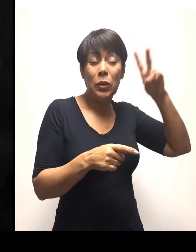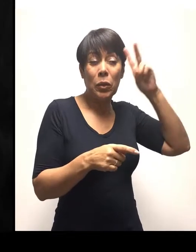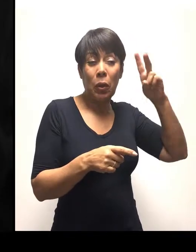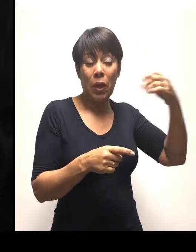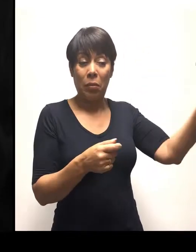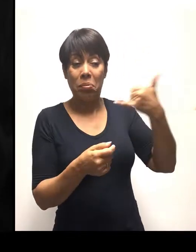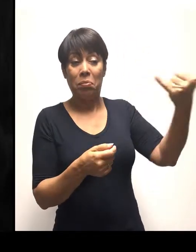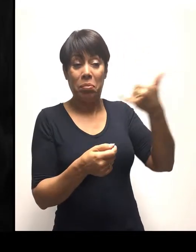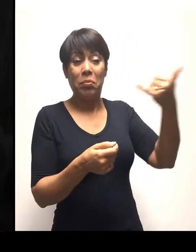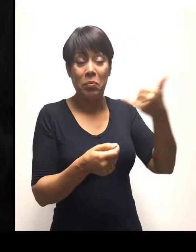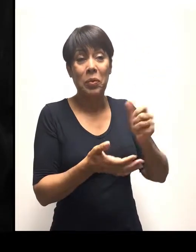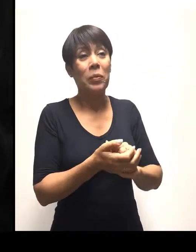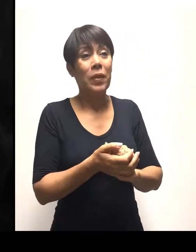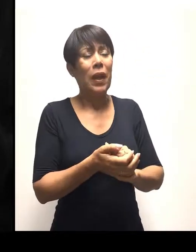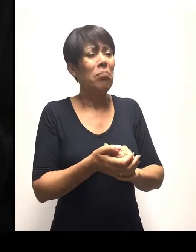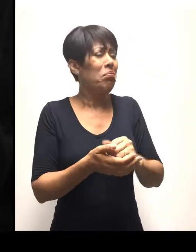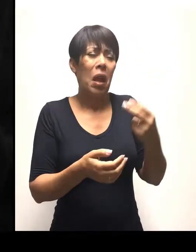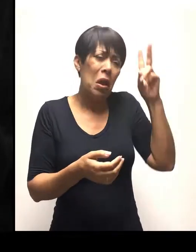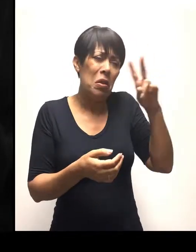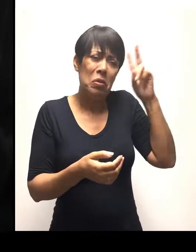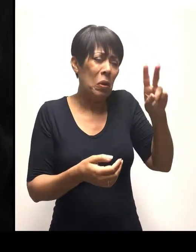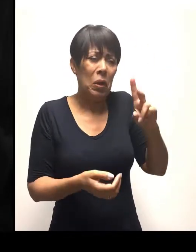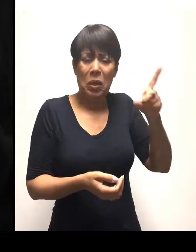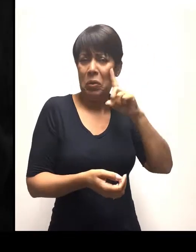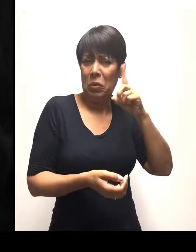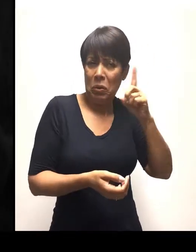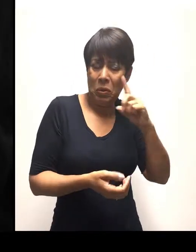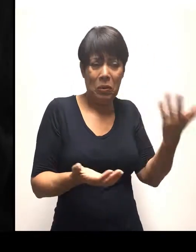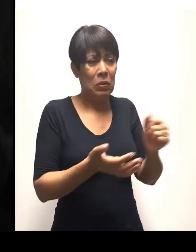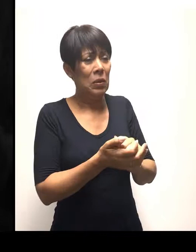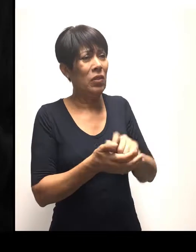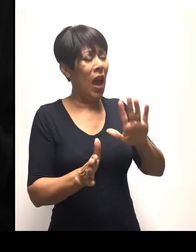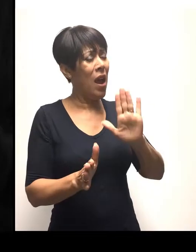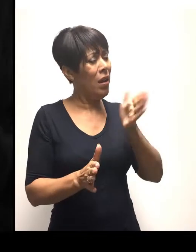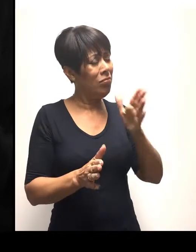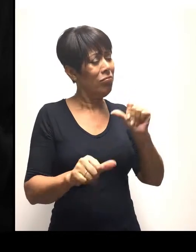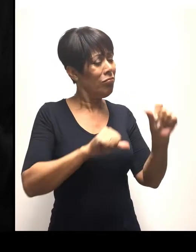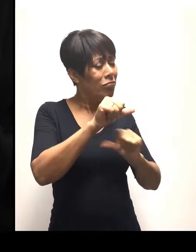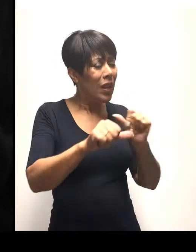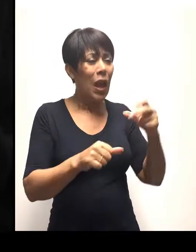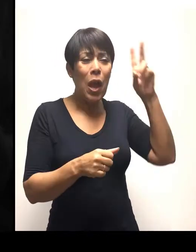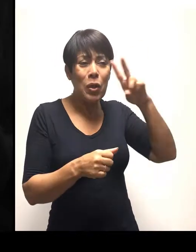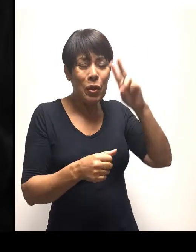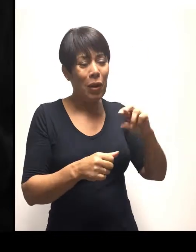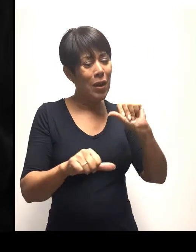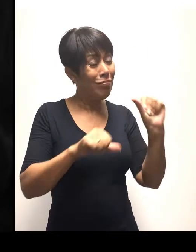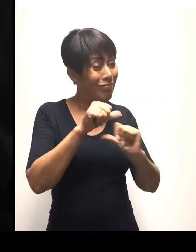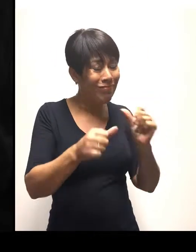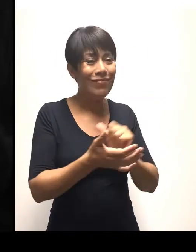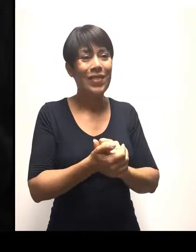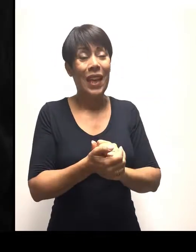escutava, qualquer fato do cotidiano virava história, essa ficcionalização